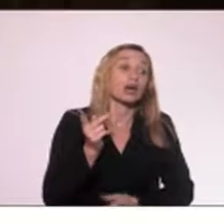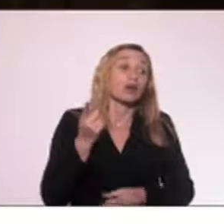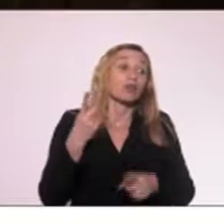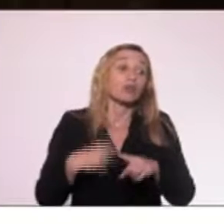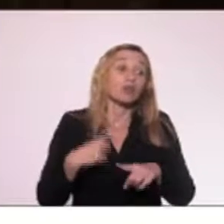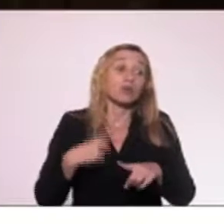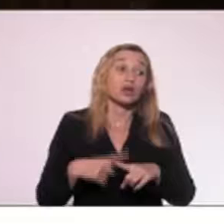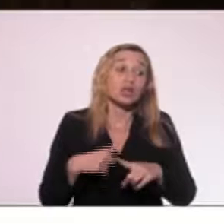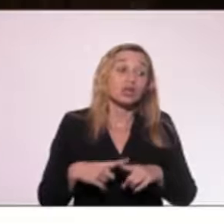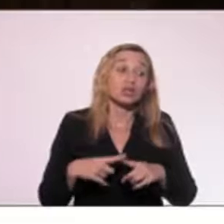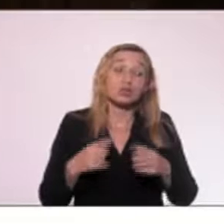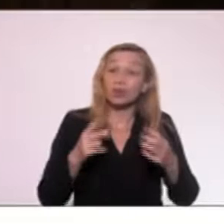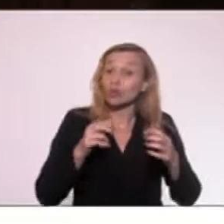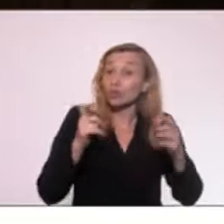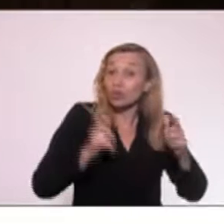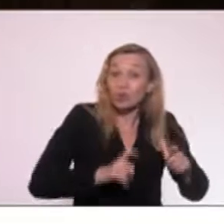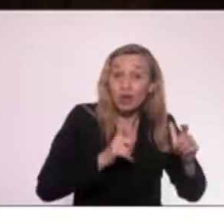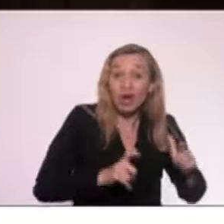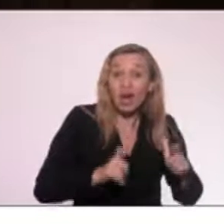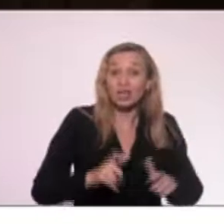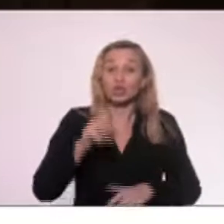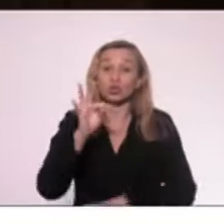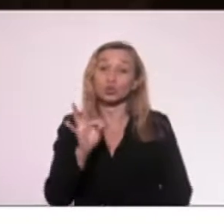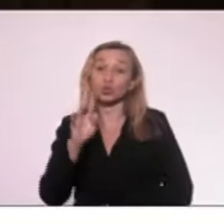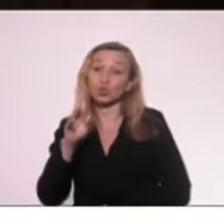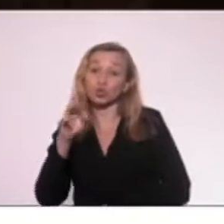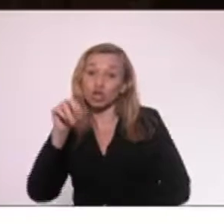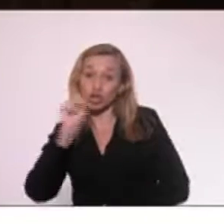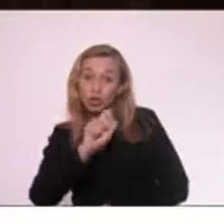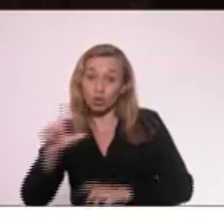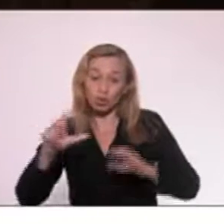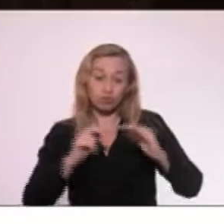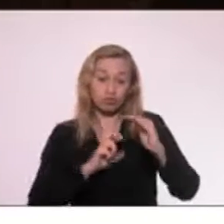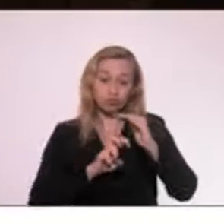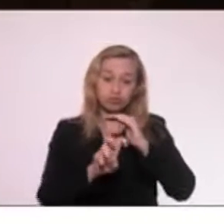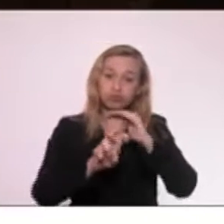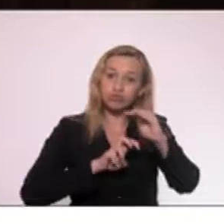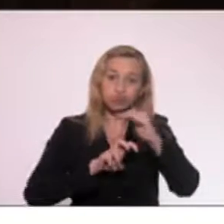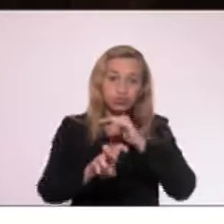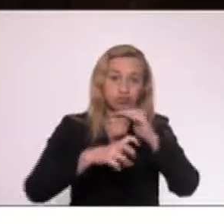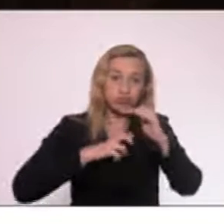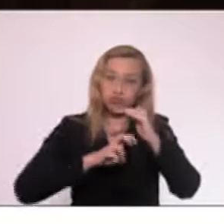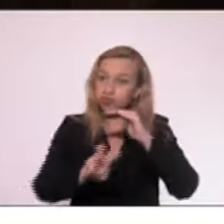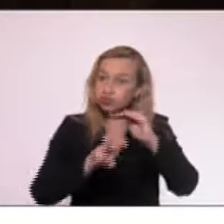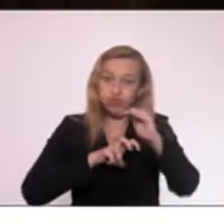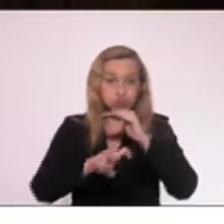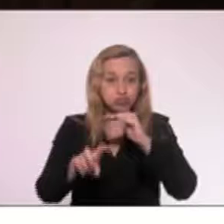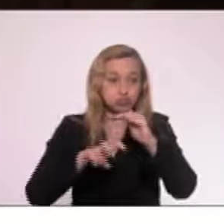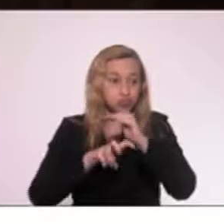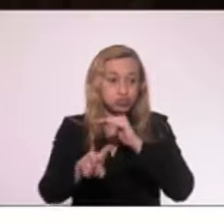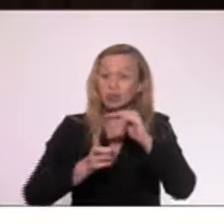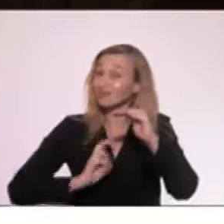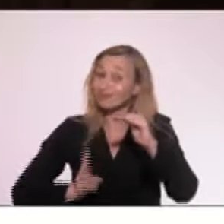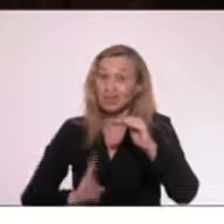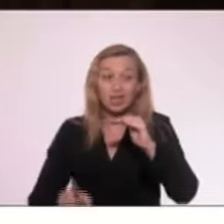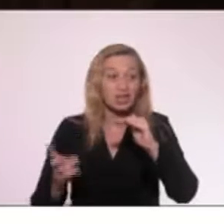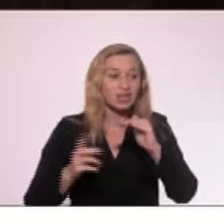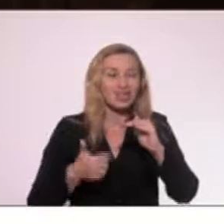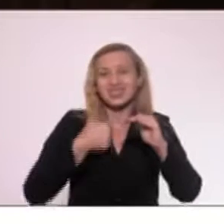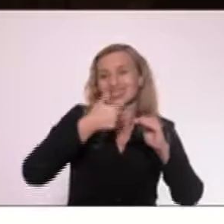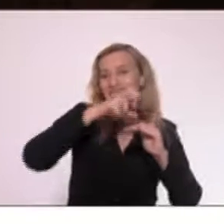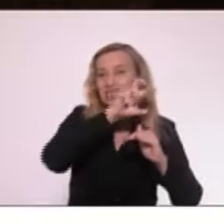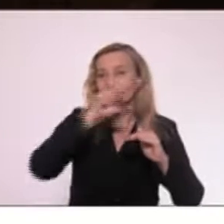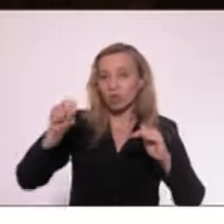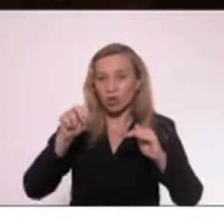porque são vias, por exemplo, Rebouças, viaduto Saint-Hilaire, com fluxo de veículos brutais, pode chegar a